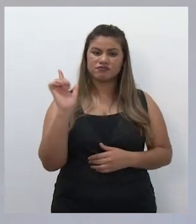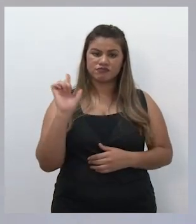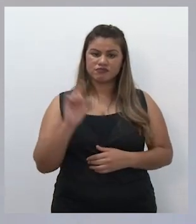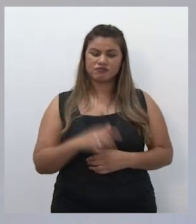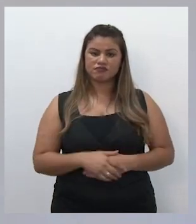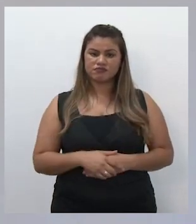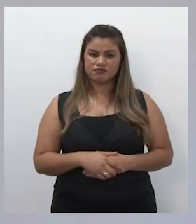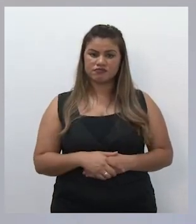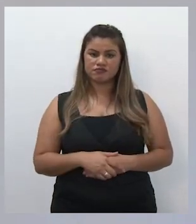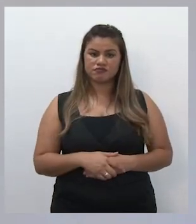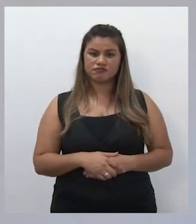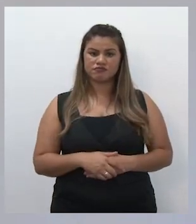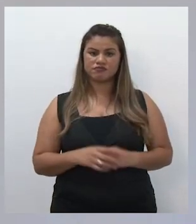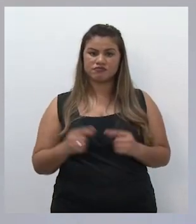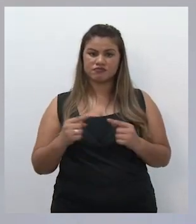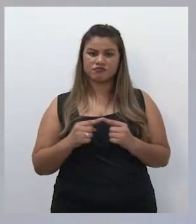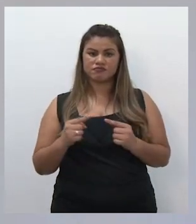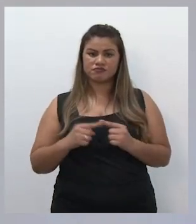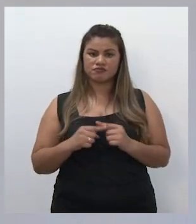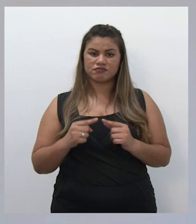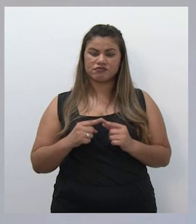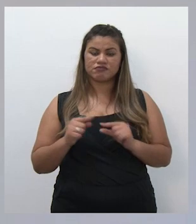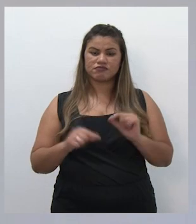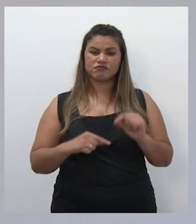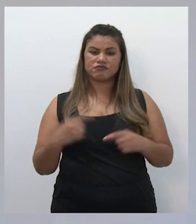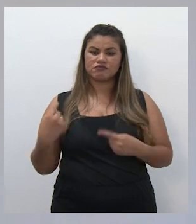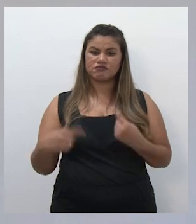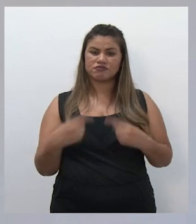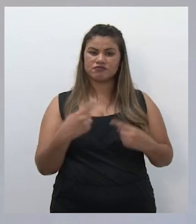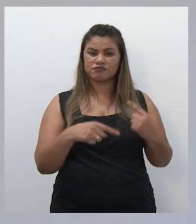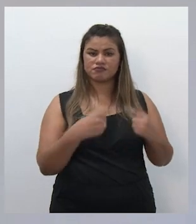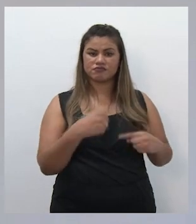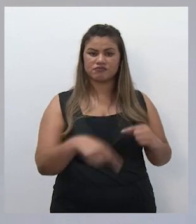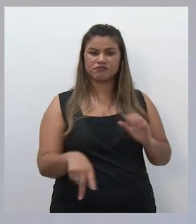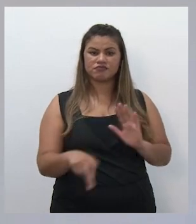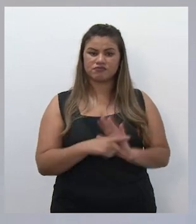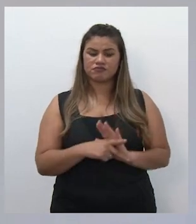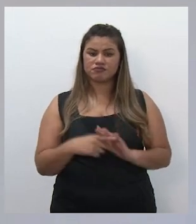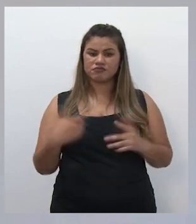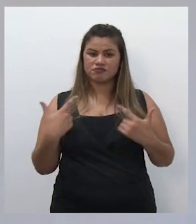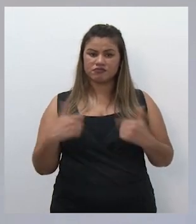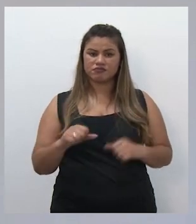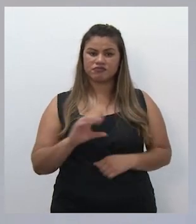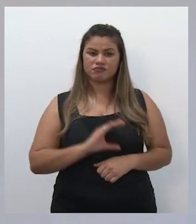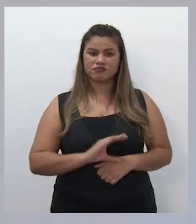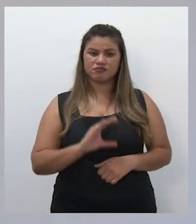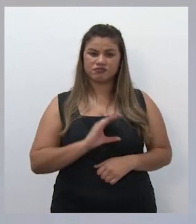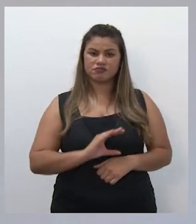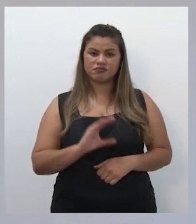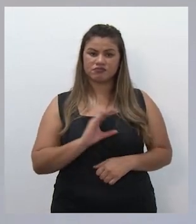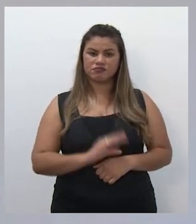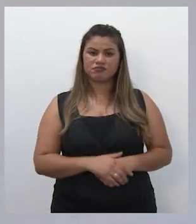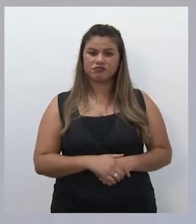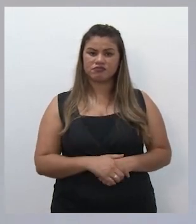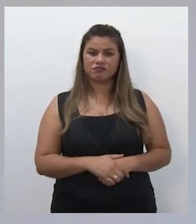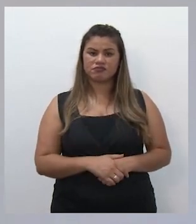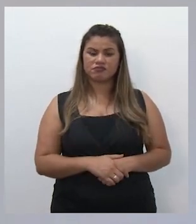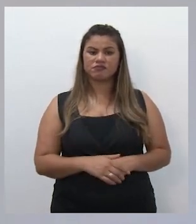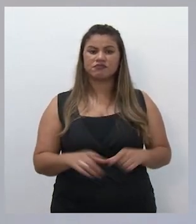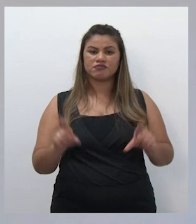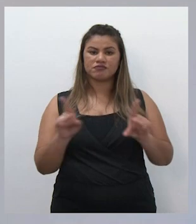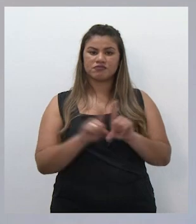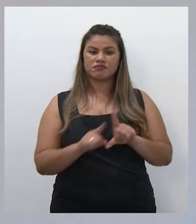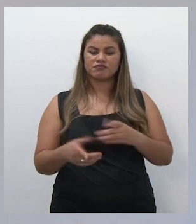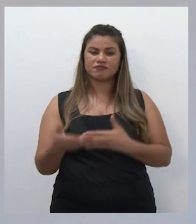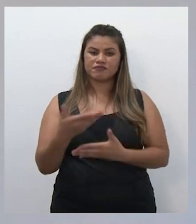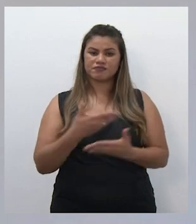traz para o componente discussões que aconteceram lá em língua portuguesa e faz uma relação